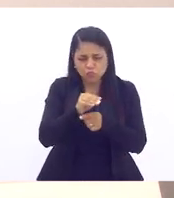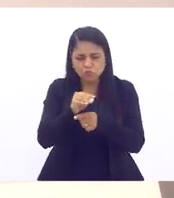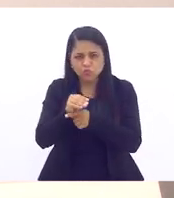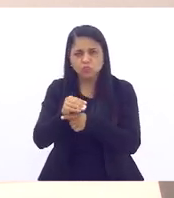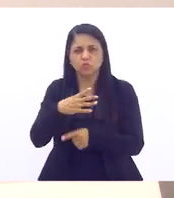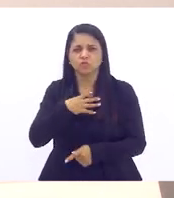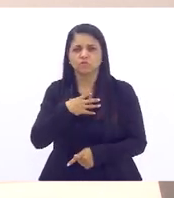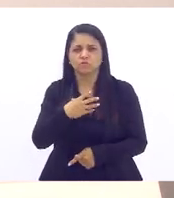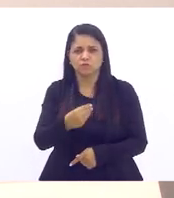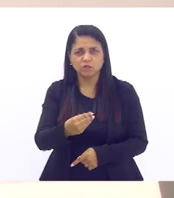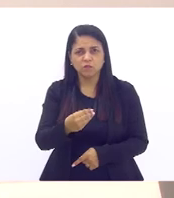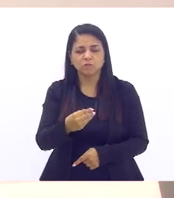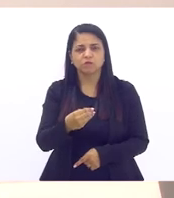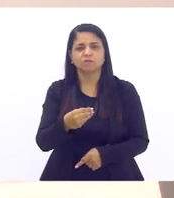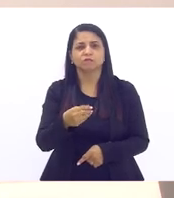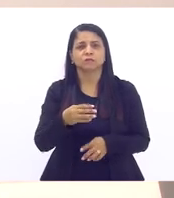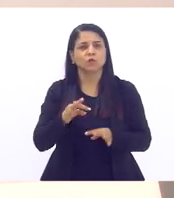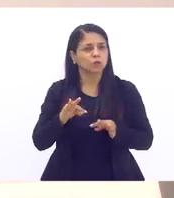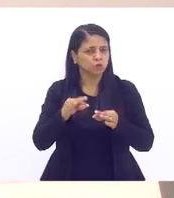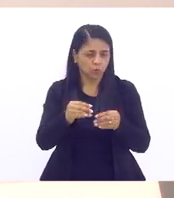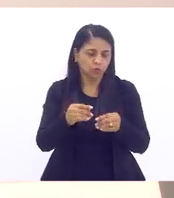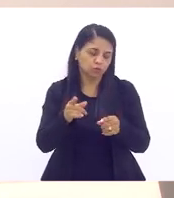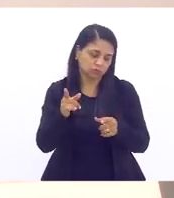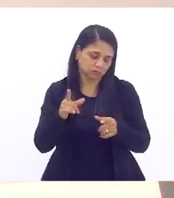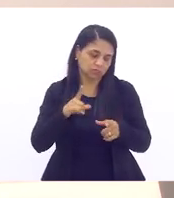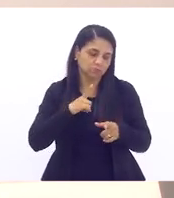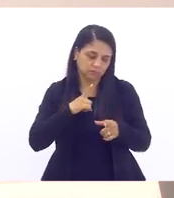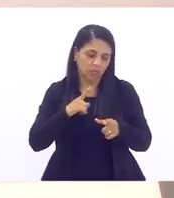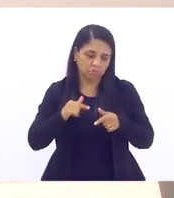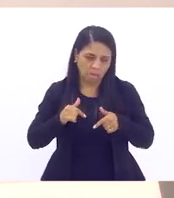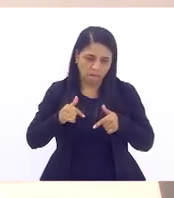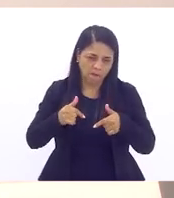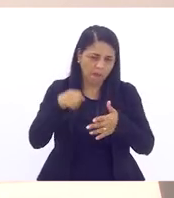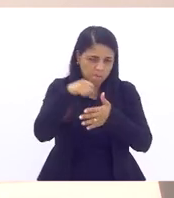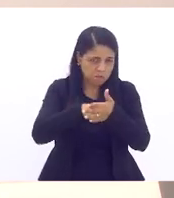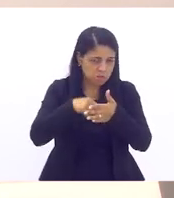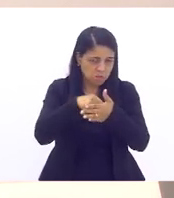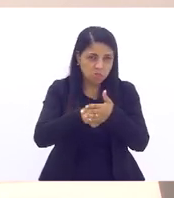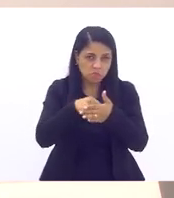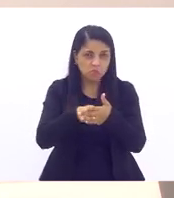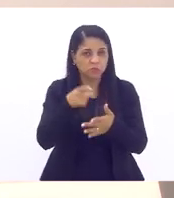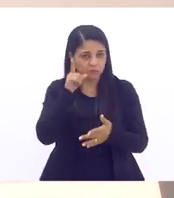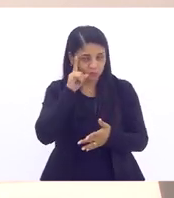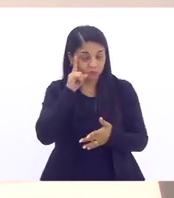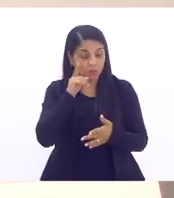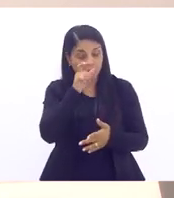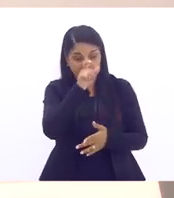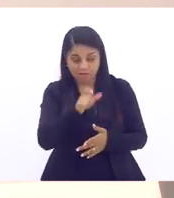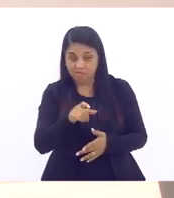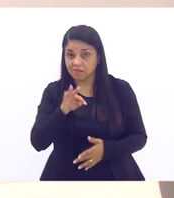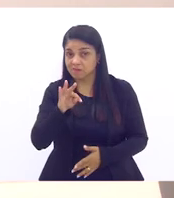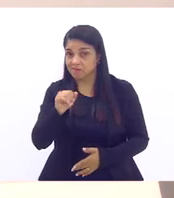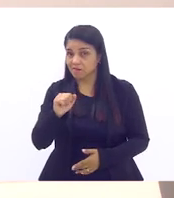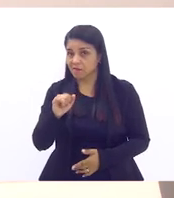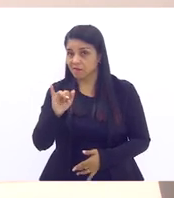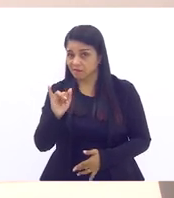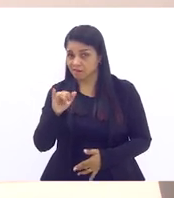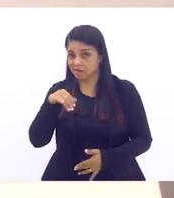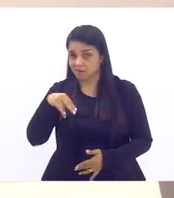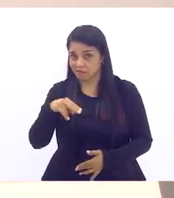filho né todos nós enfrentamos lutas diárias mas tenho certeza que a Taiane Nesse contexto por tudo que estamos assistindo aqui